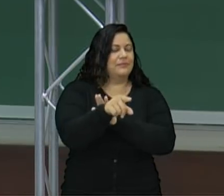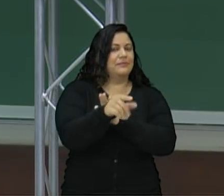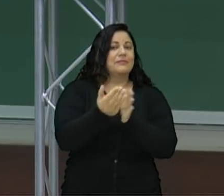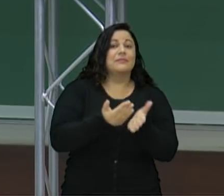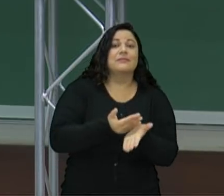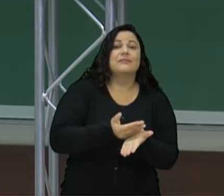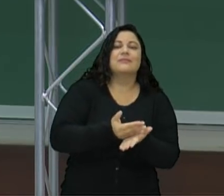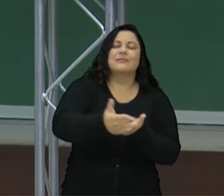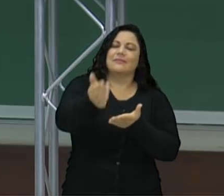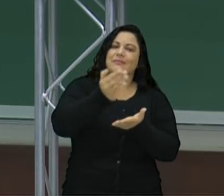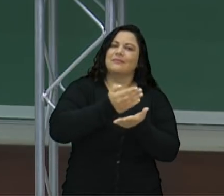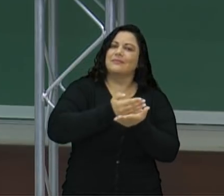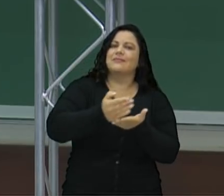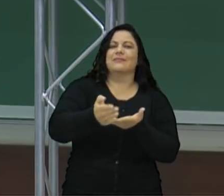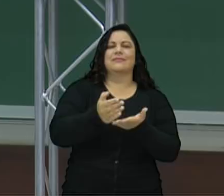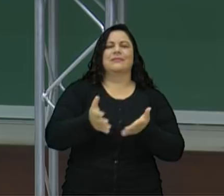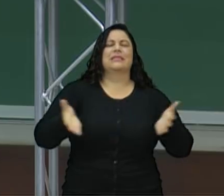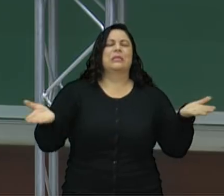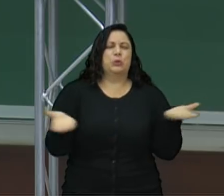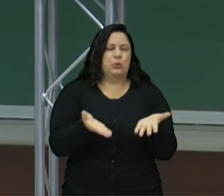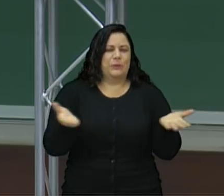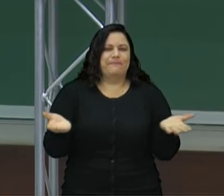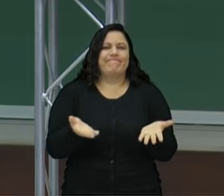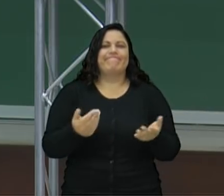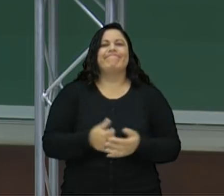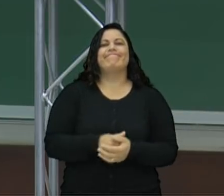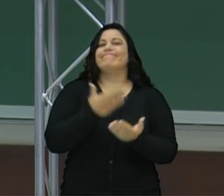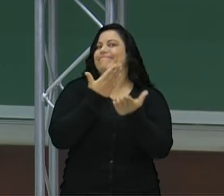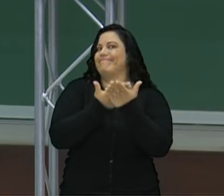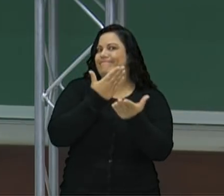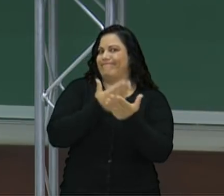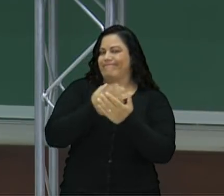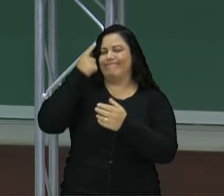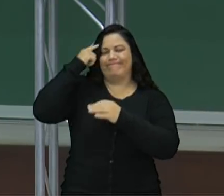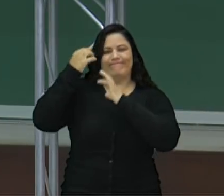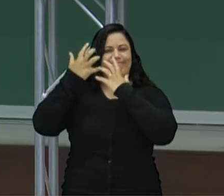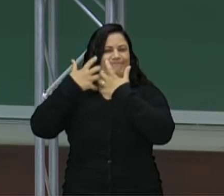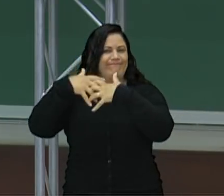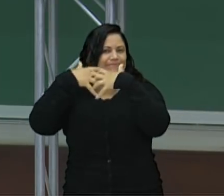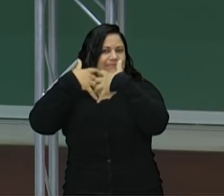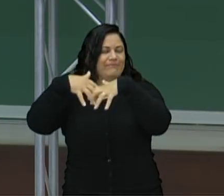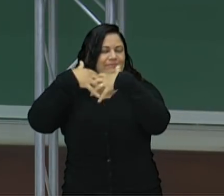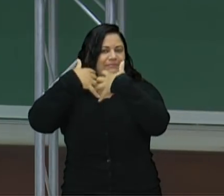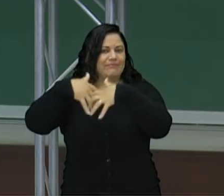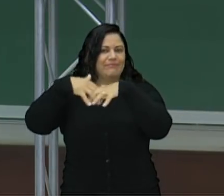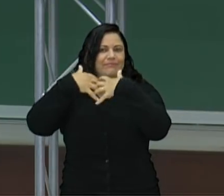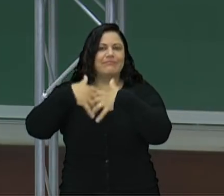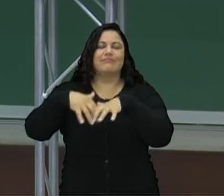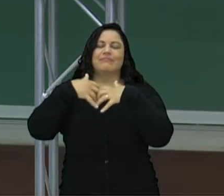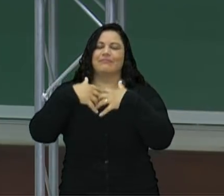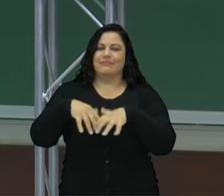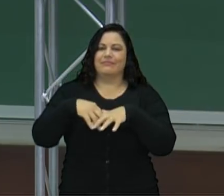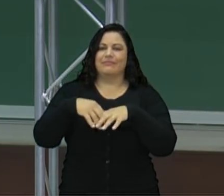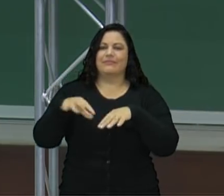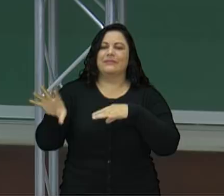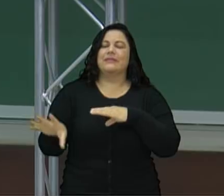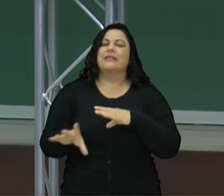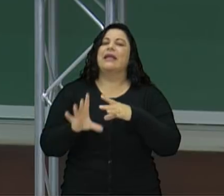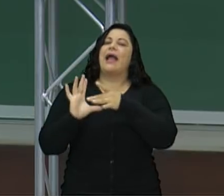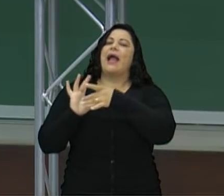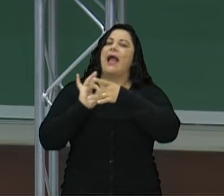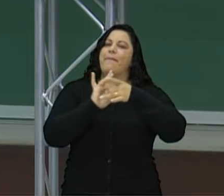a aquecer aqui as estruturas cognitivas de vocês, para fazer as correlações, as assimilações necessárias